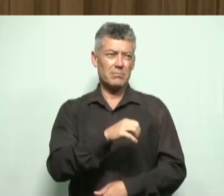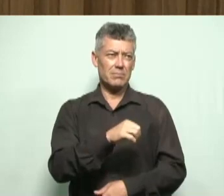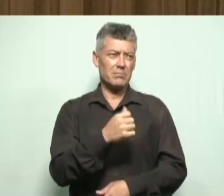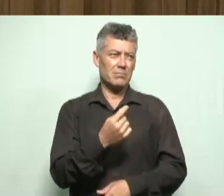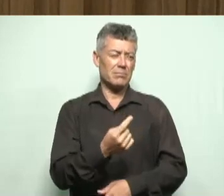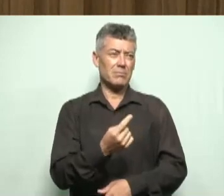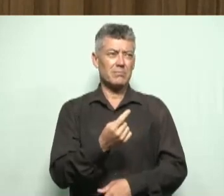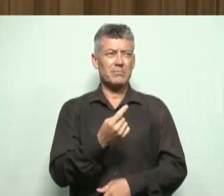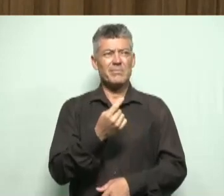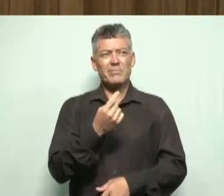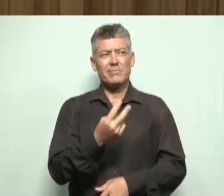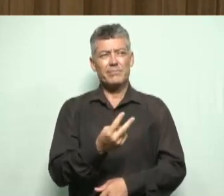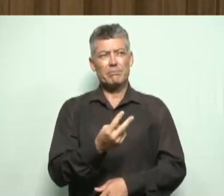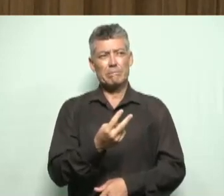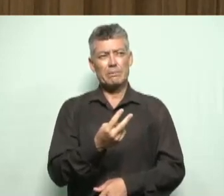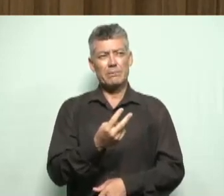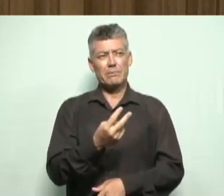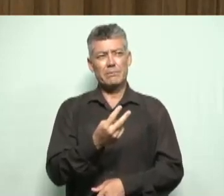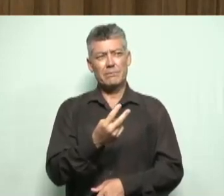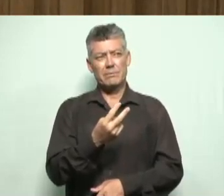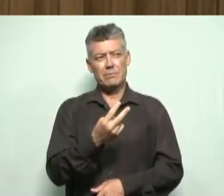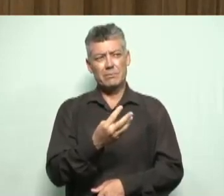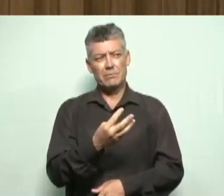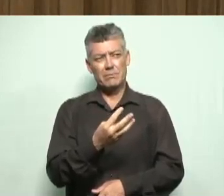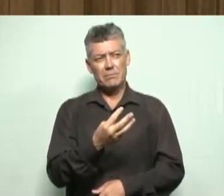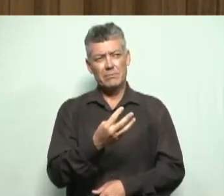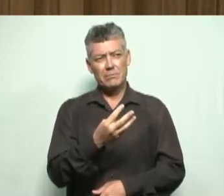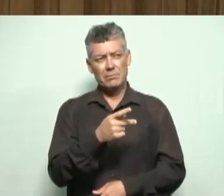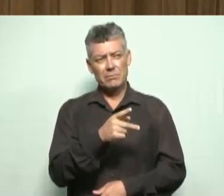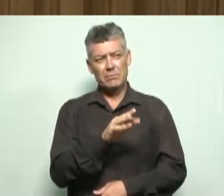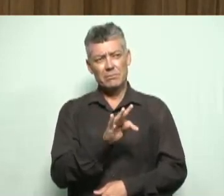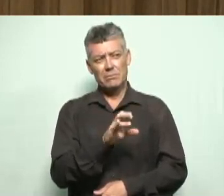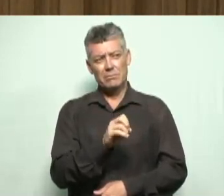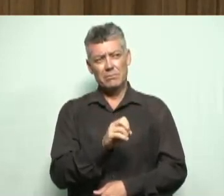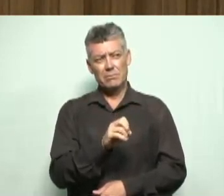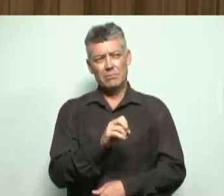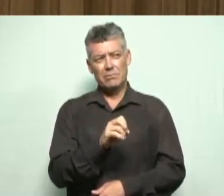1491, 1492, 1493, Peixoto.